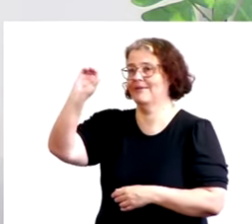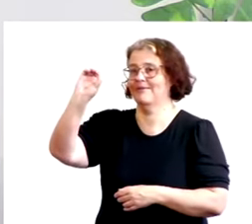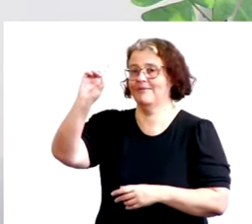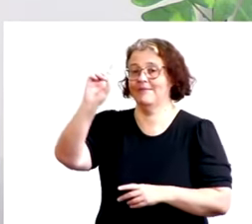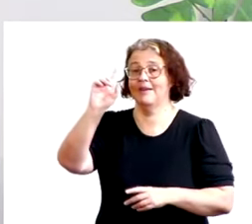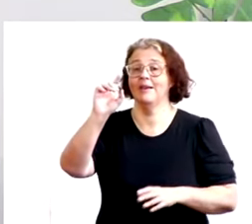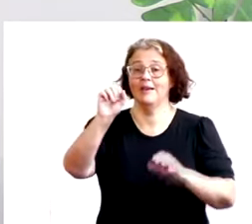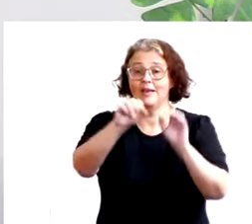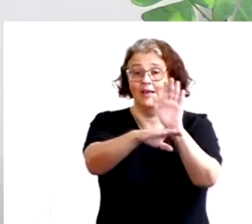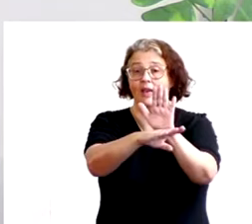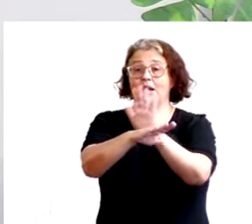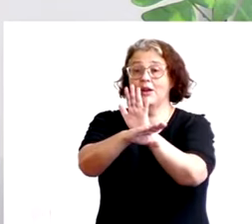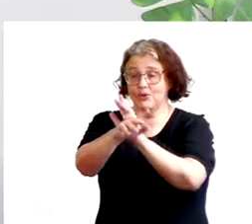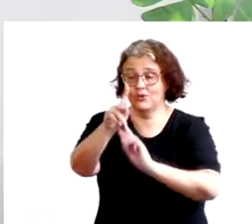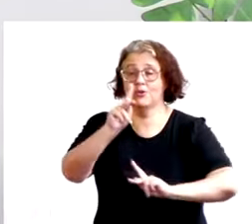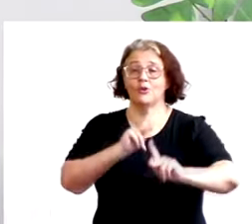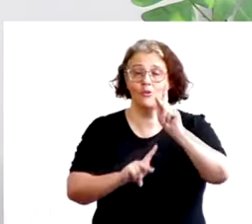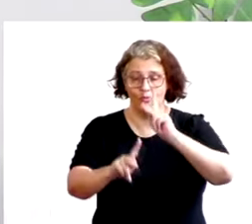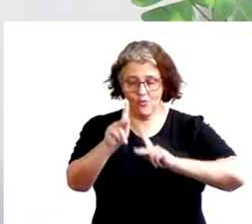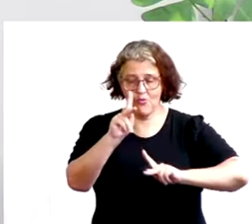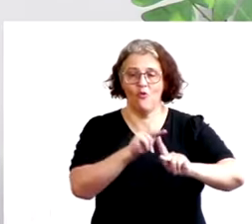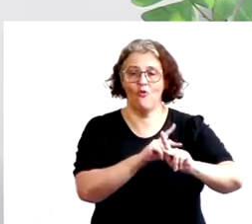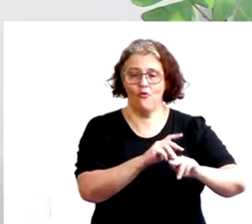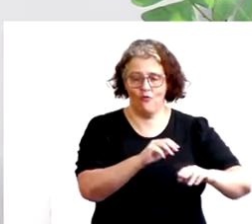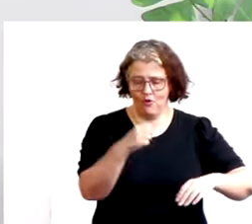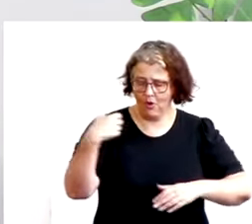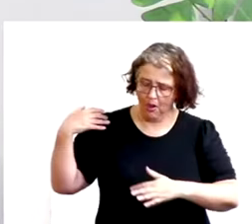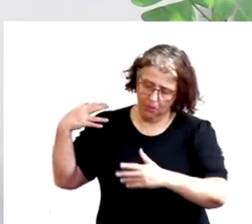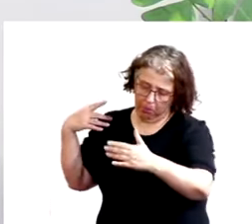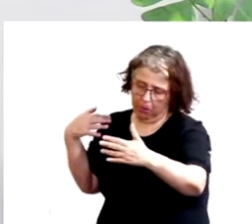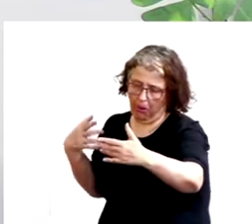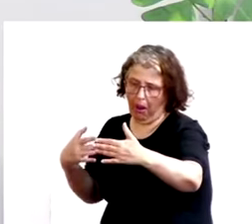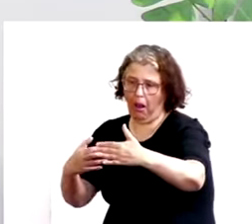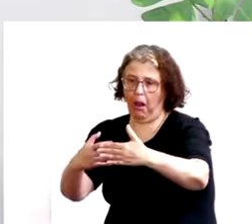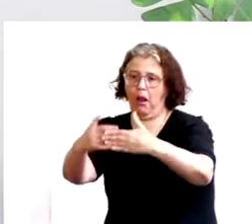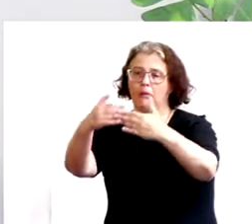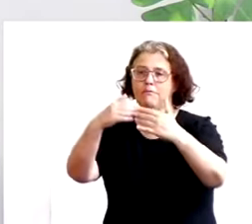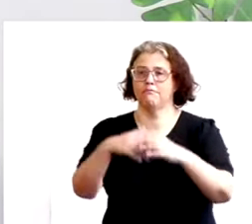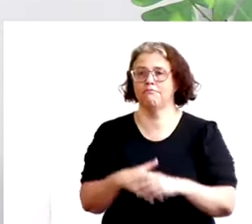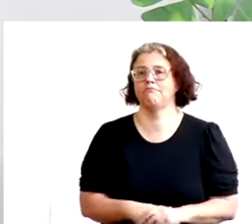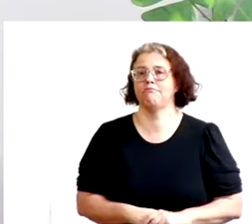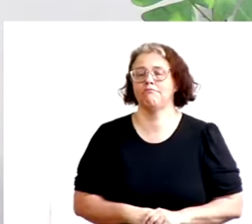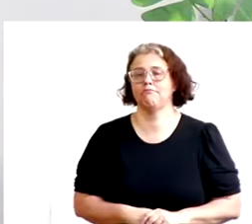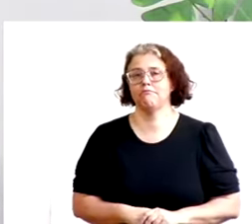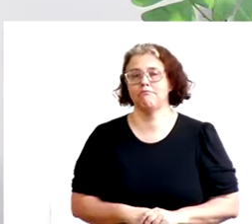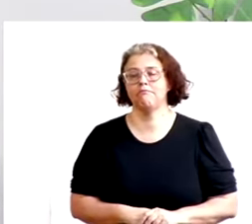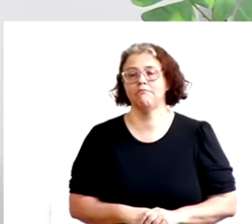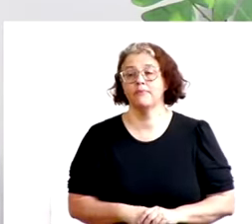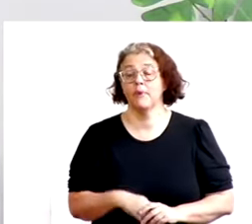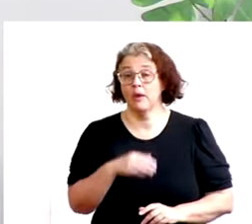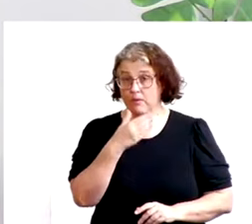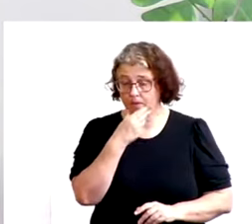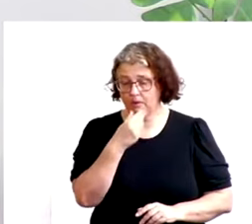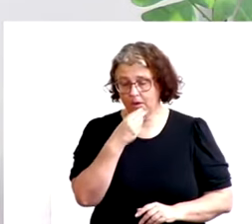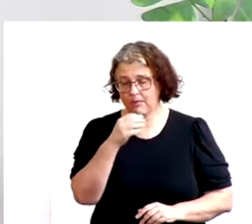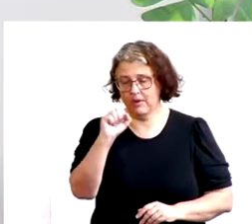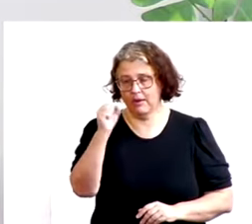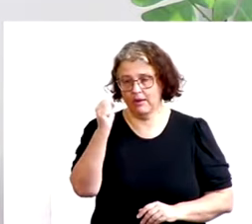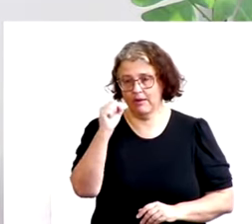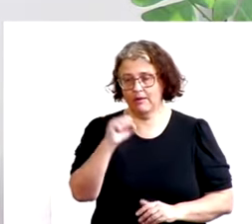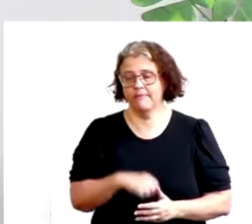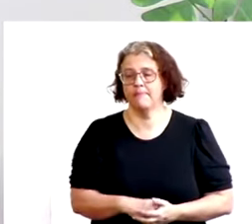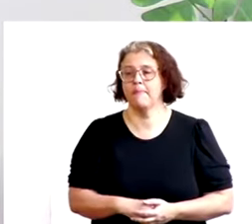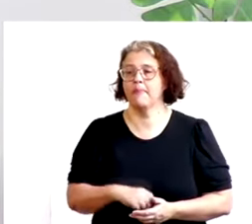longo da história da humanidade Asafe era hábil em descrever o seu próprio